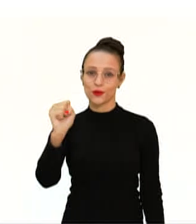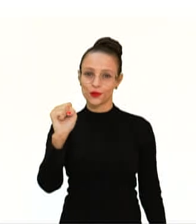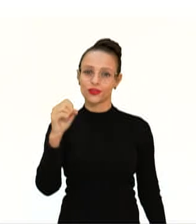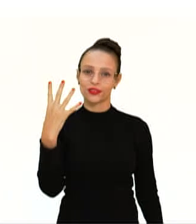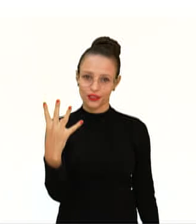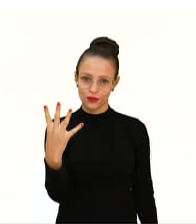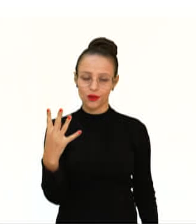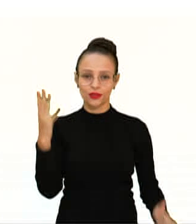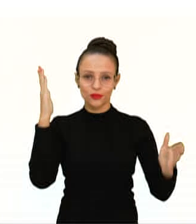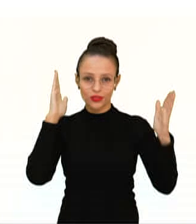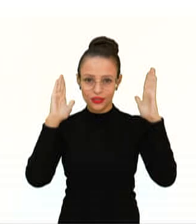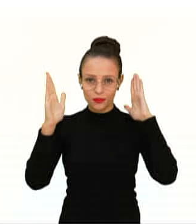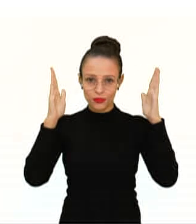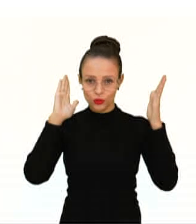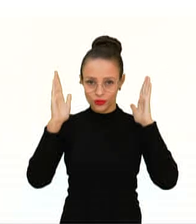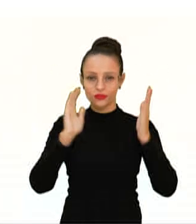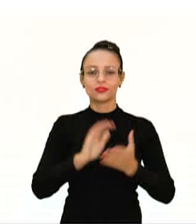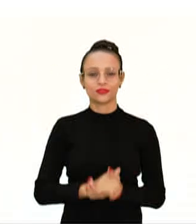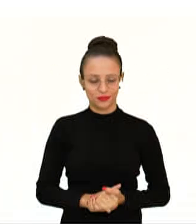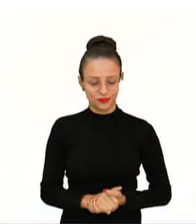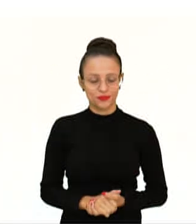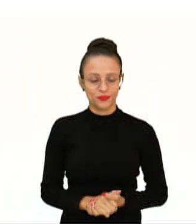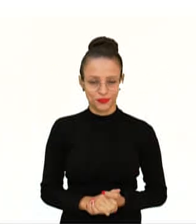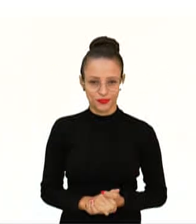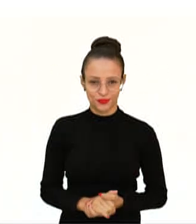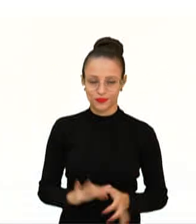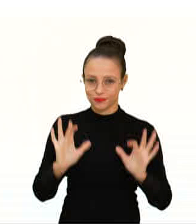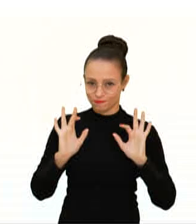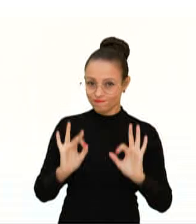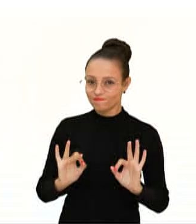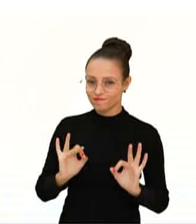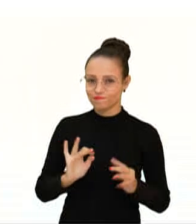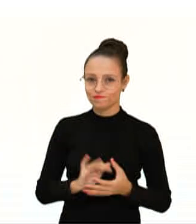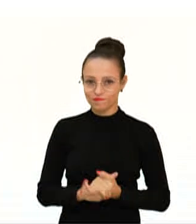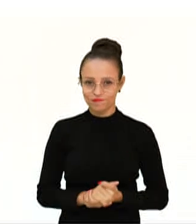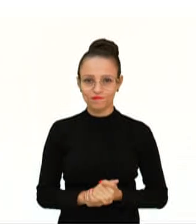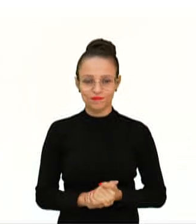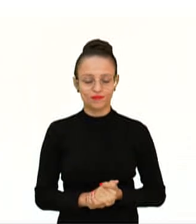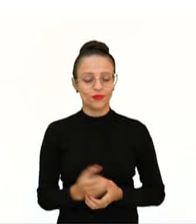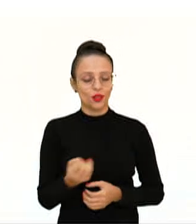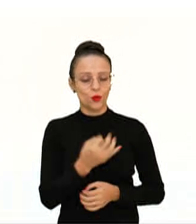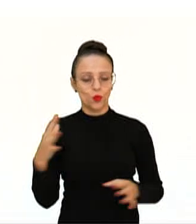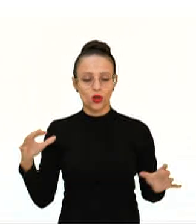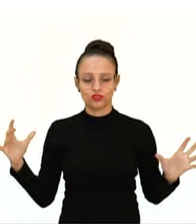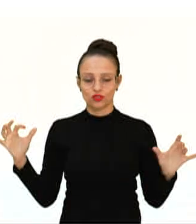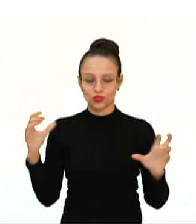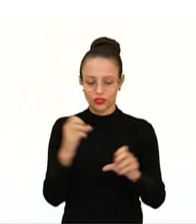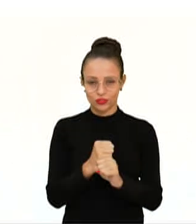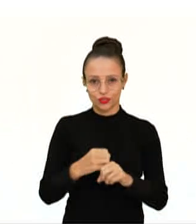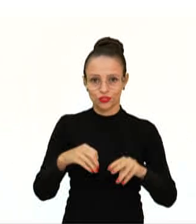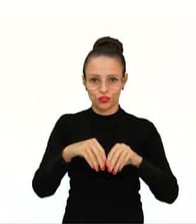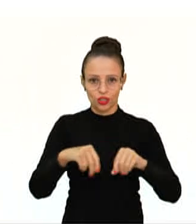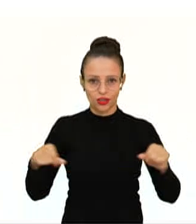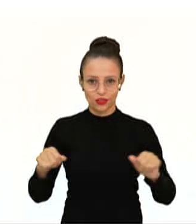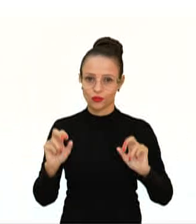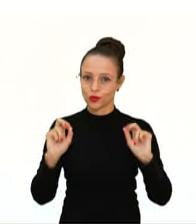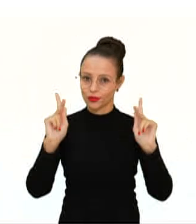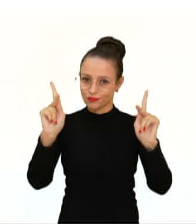84 caminhões para transportar essa quantidade total de areia.